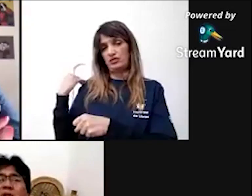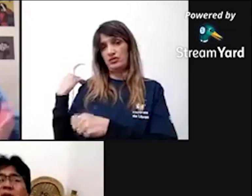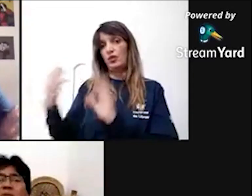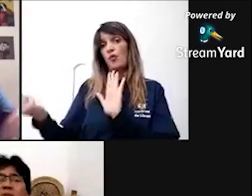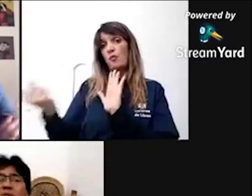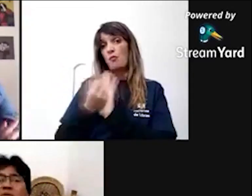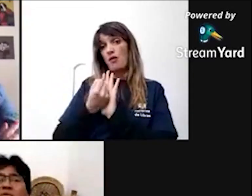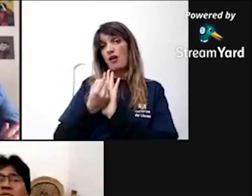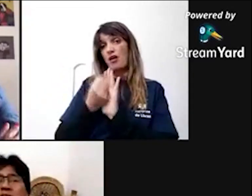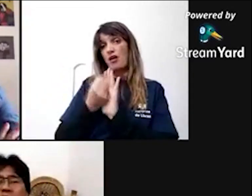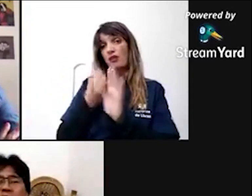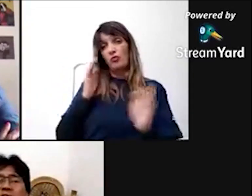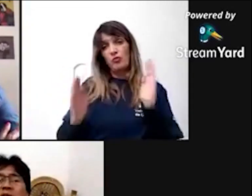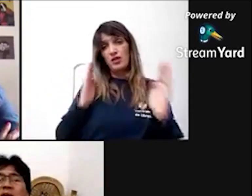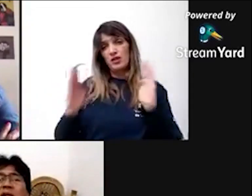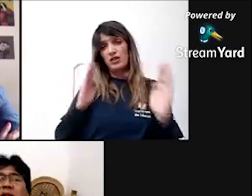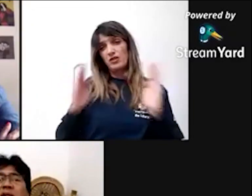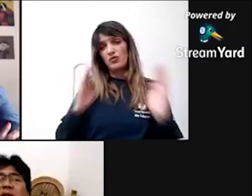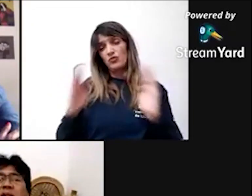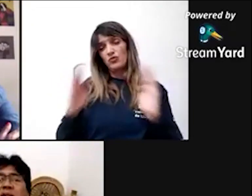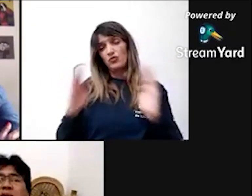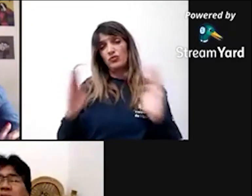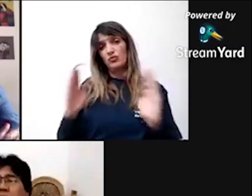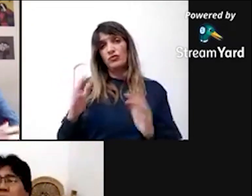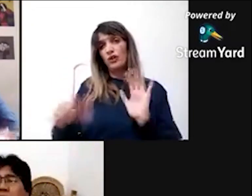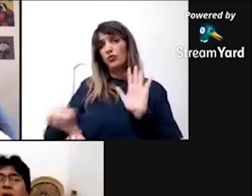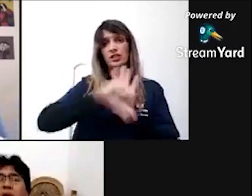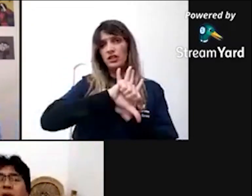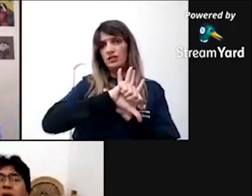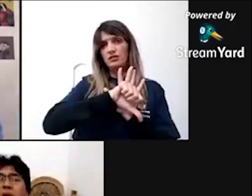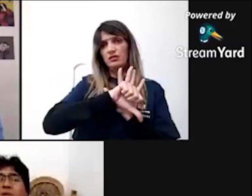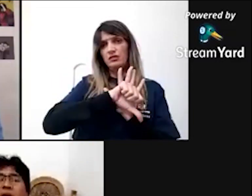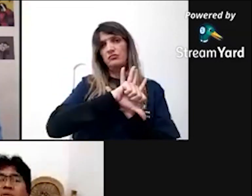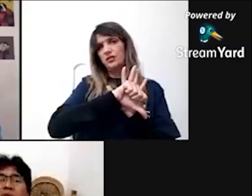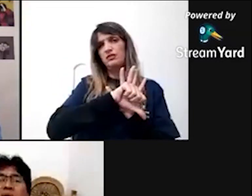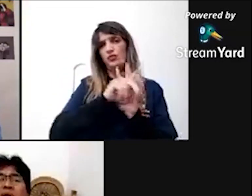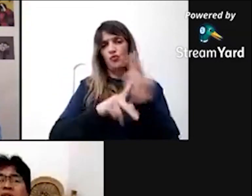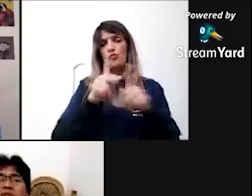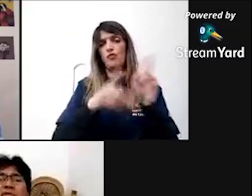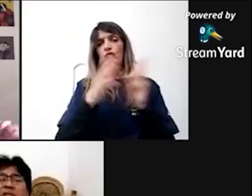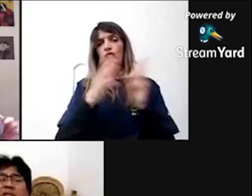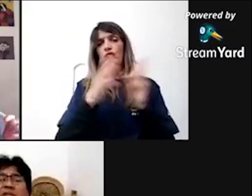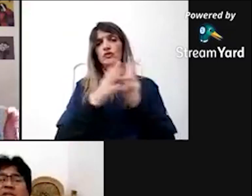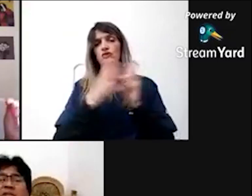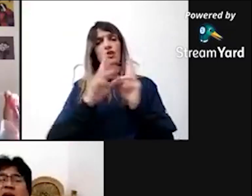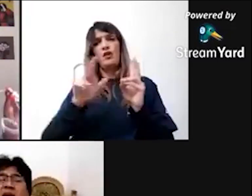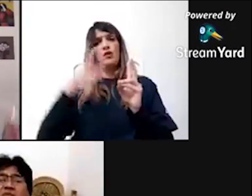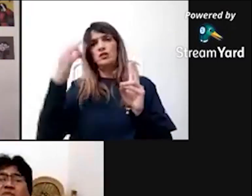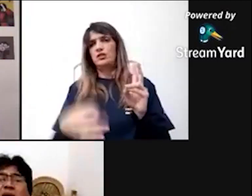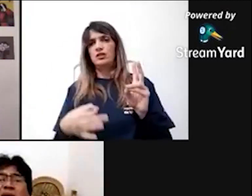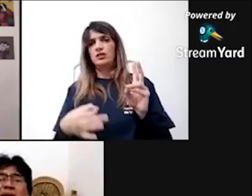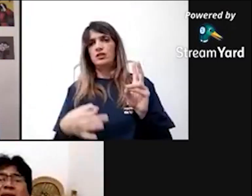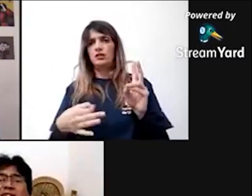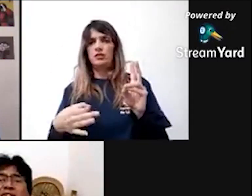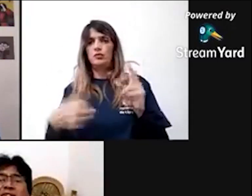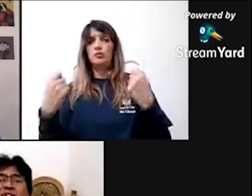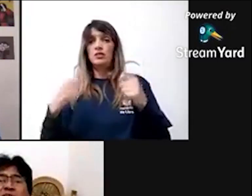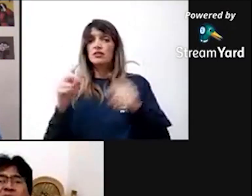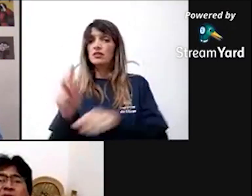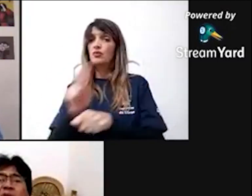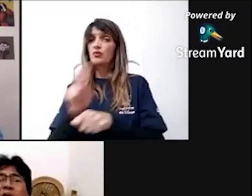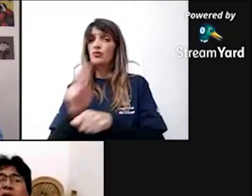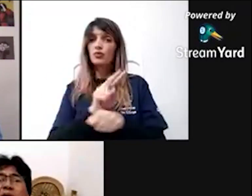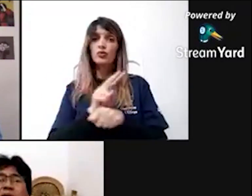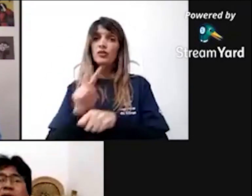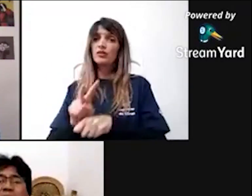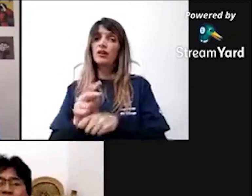querem cometer contra os povos indígenas. E isso não é correto. A gente precisa resguardar, dar esse